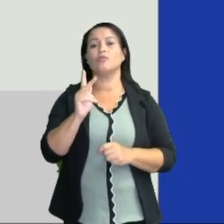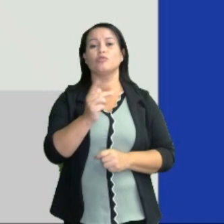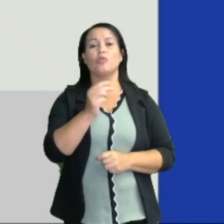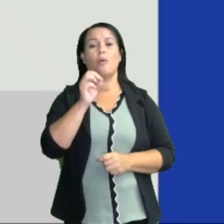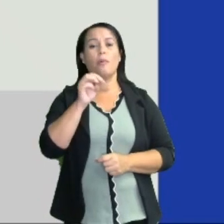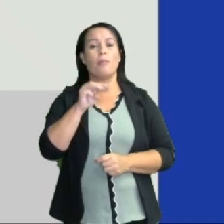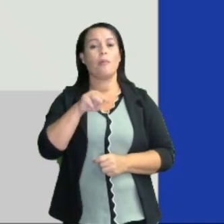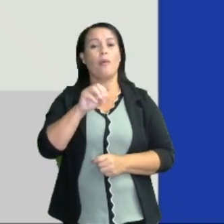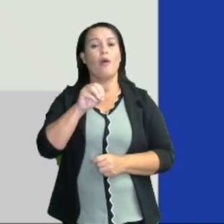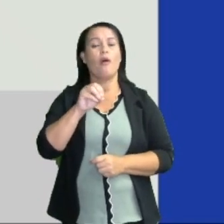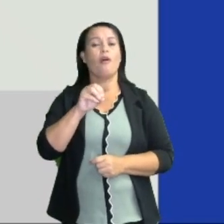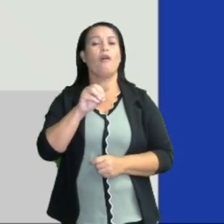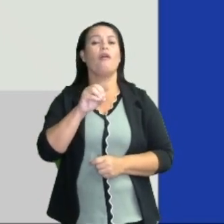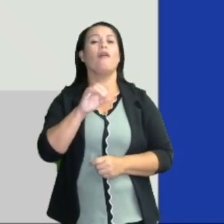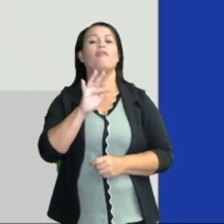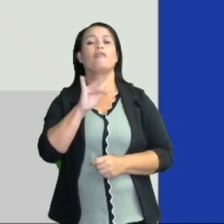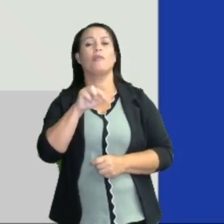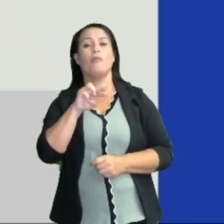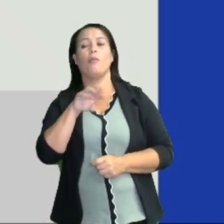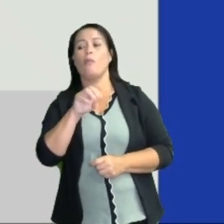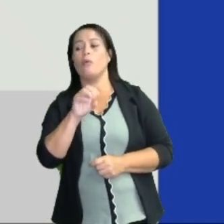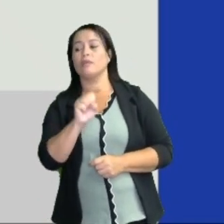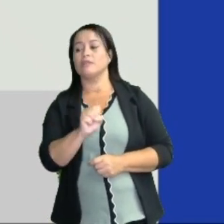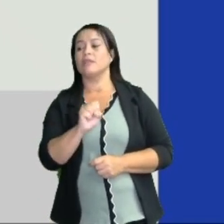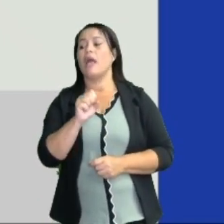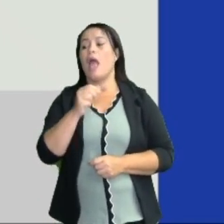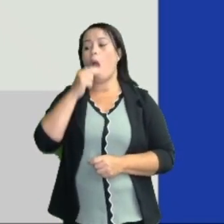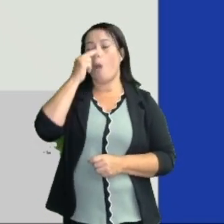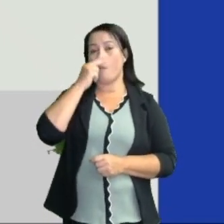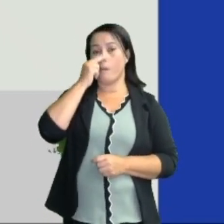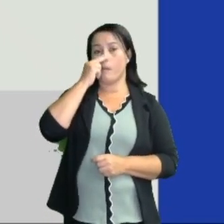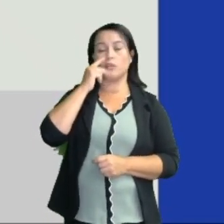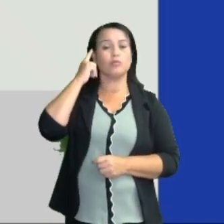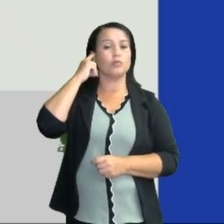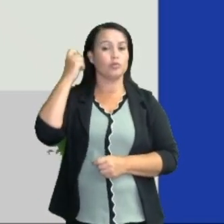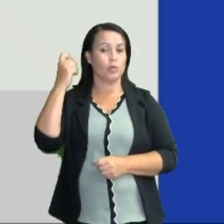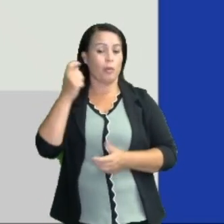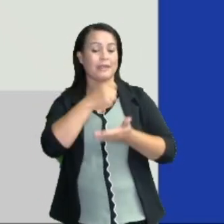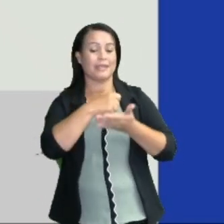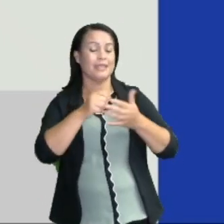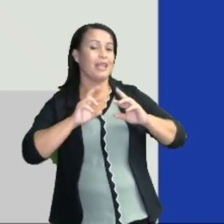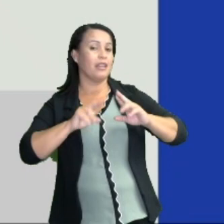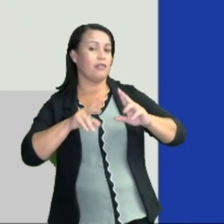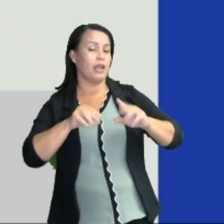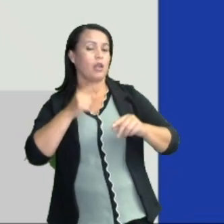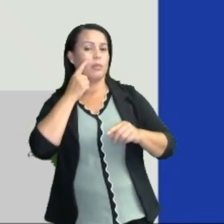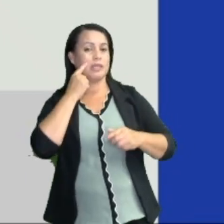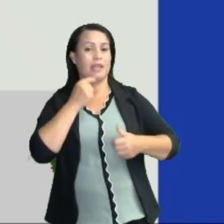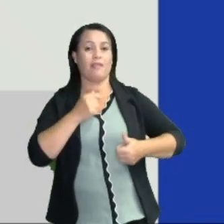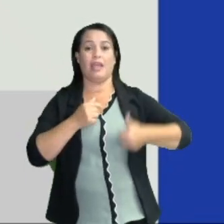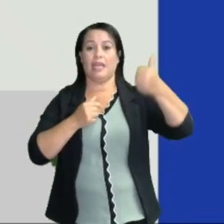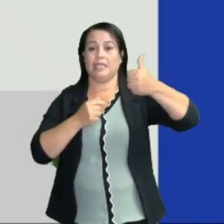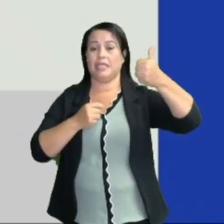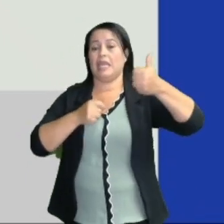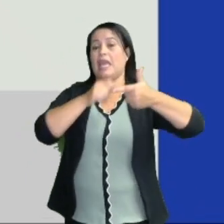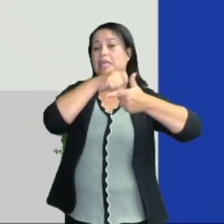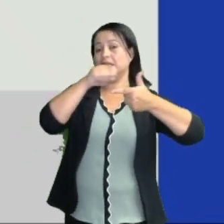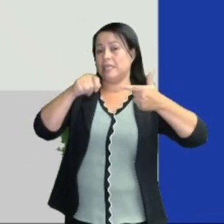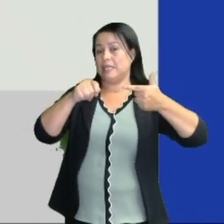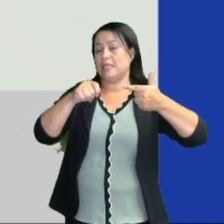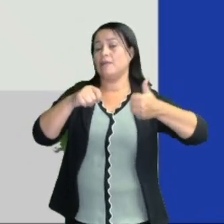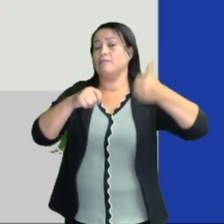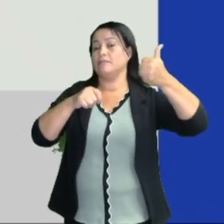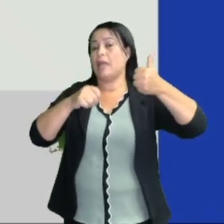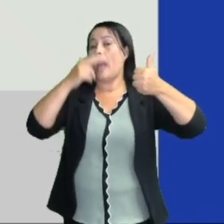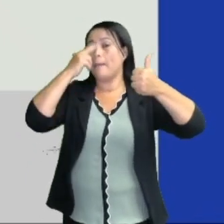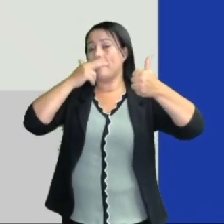homófonos heterográficos, mesmo som e grafias diferentes. Observa que no primeiro a gente tem a mesma grafia,